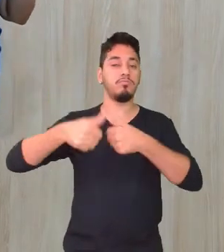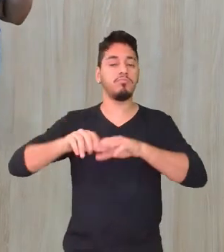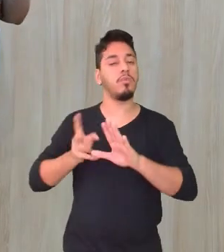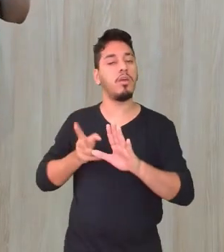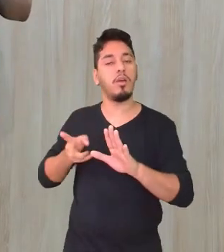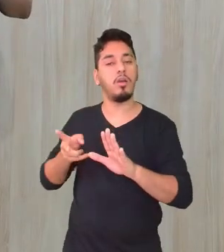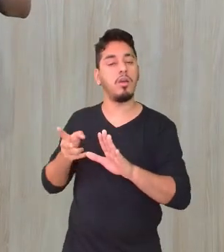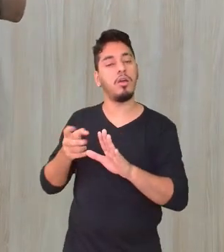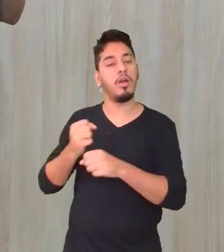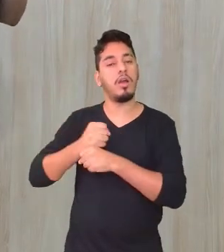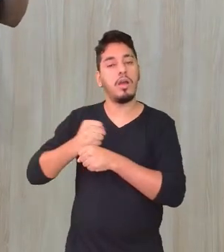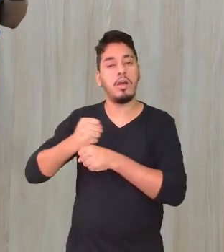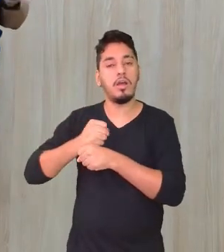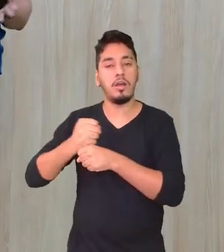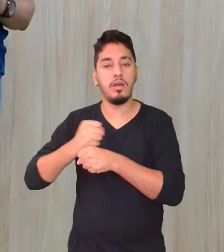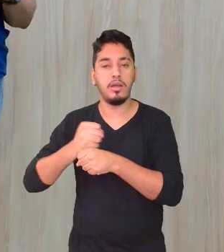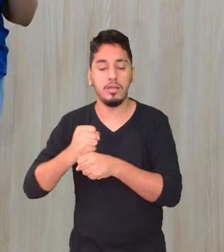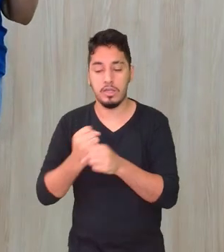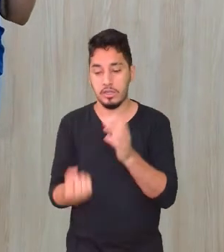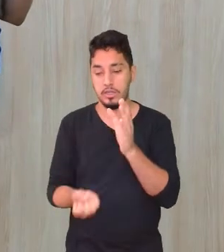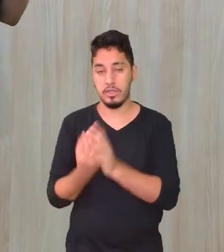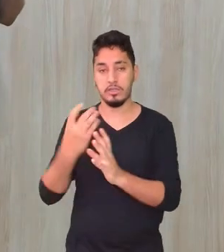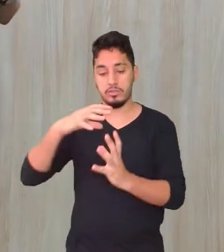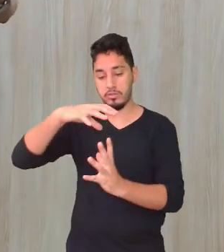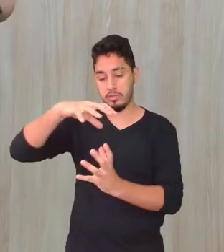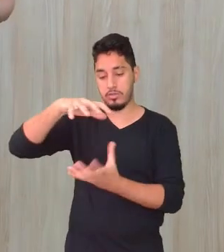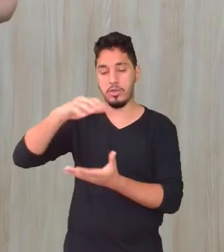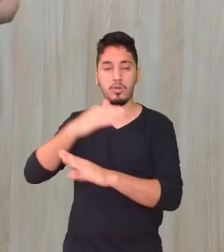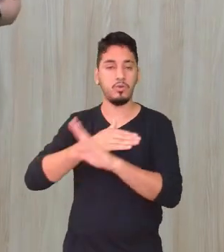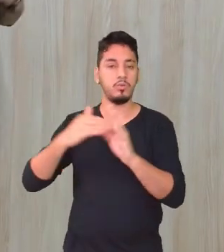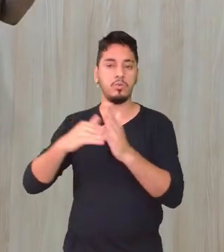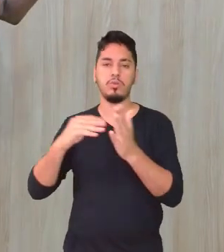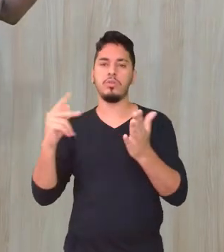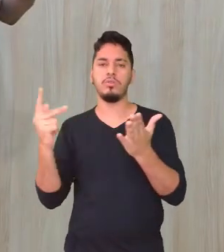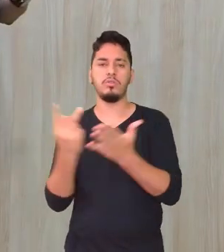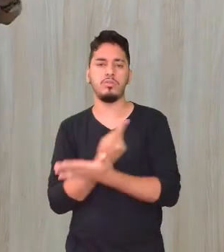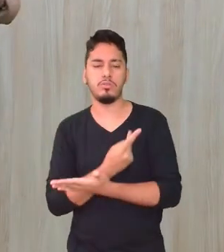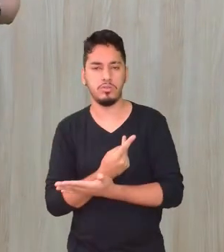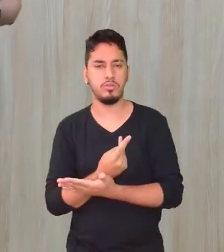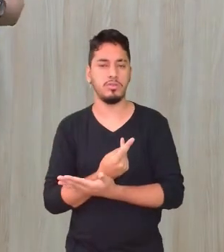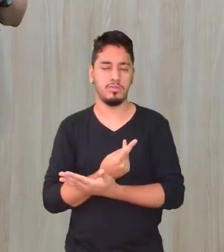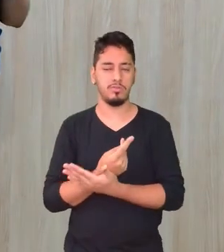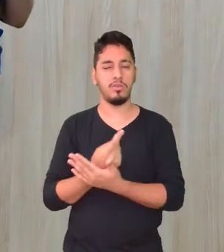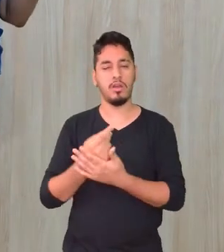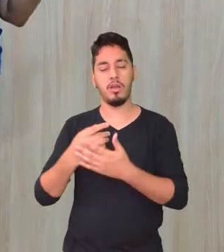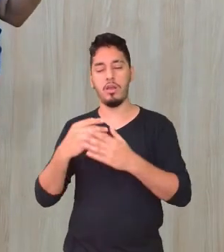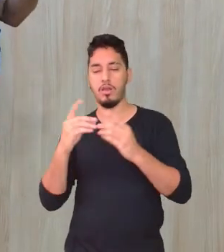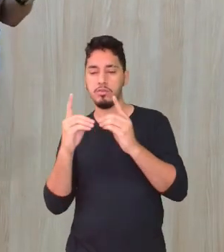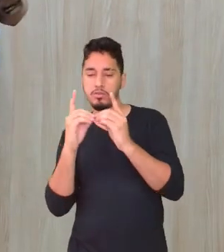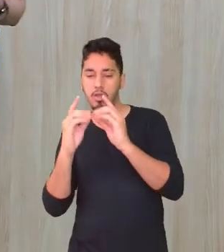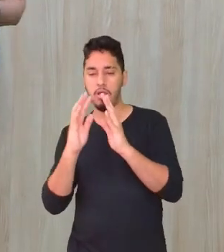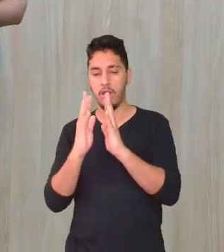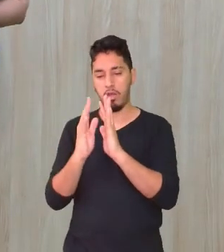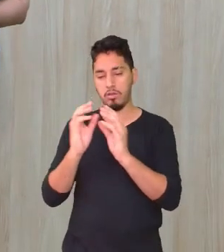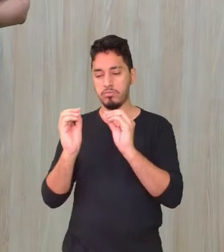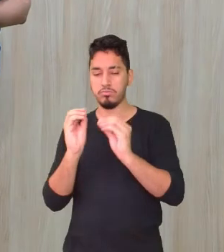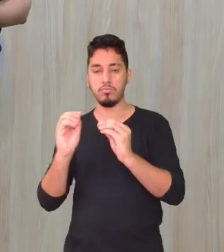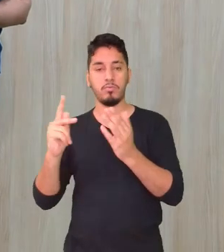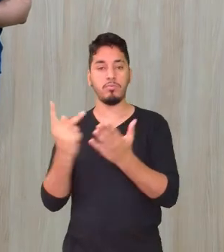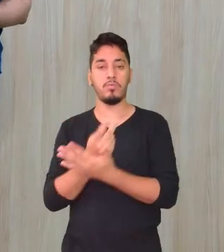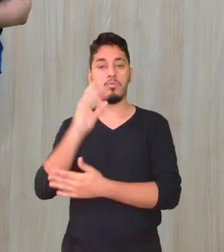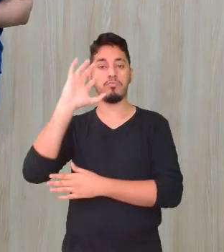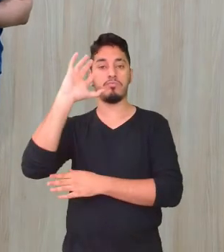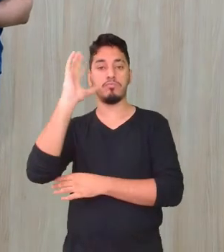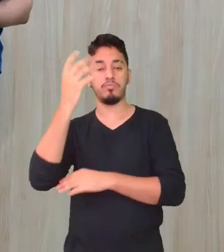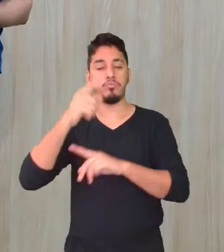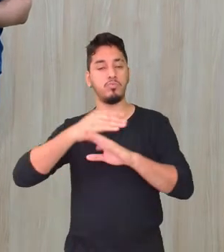dos anos, né? Desde a formação da Terra, tudo que aconteceu, né? A geodinâmica da Terra, né? Os efeitos climáticos